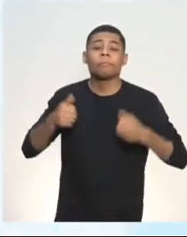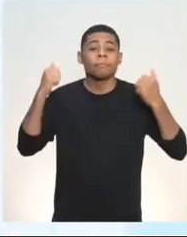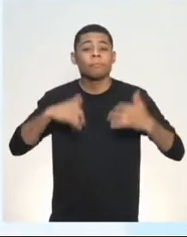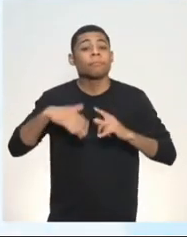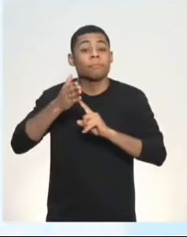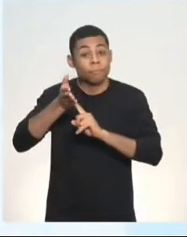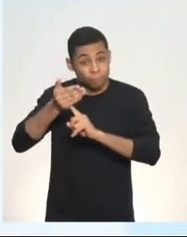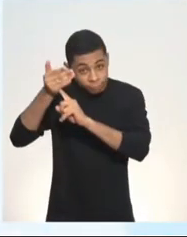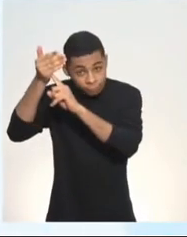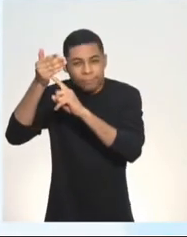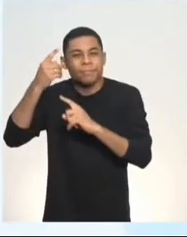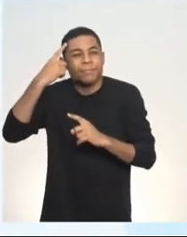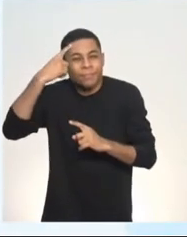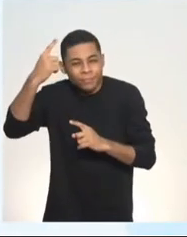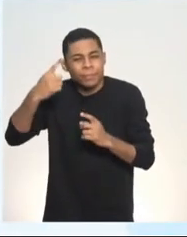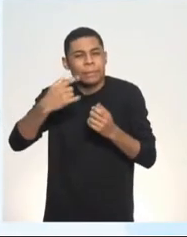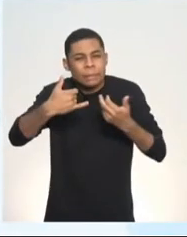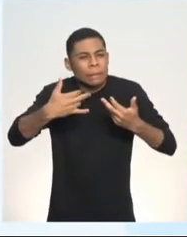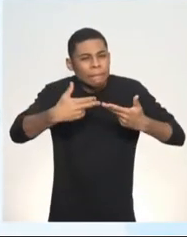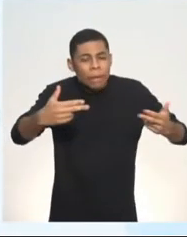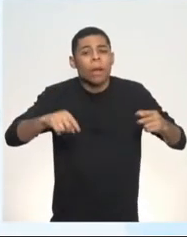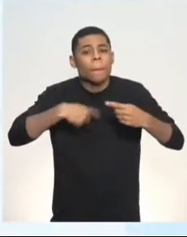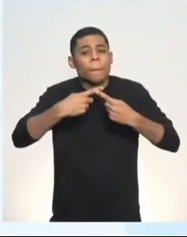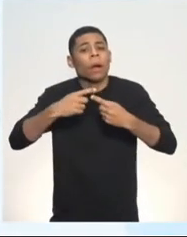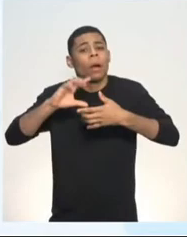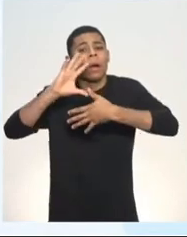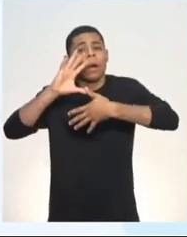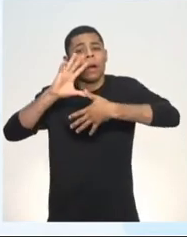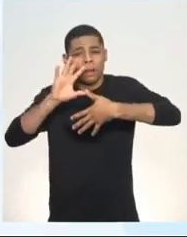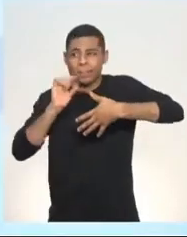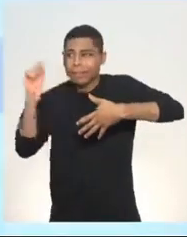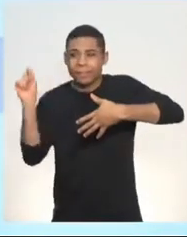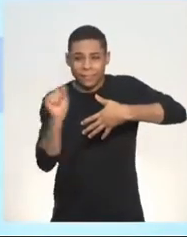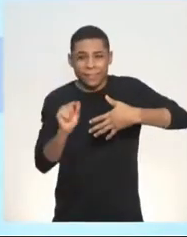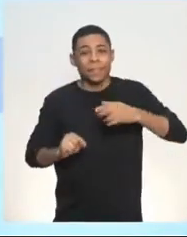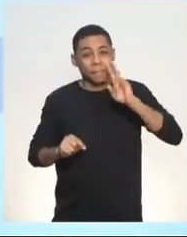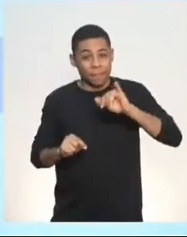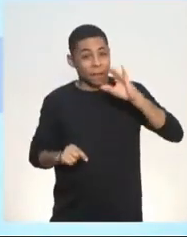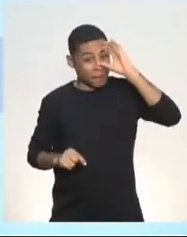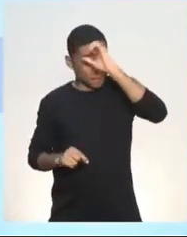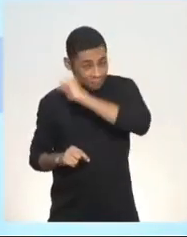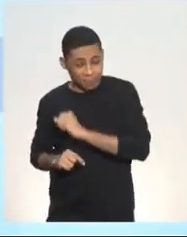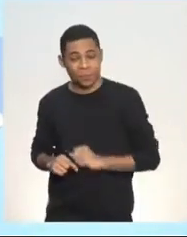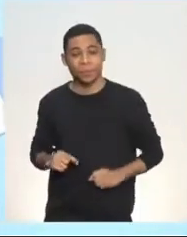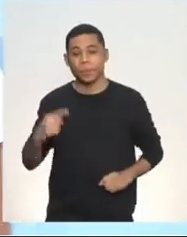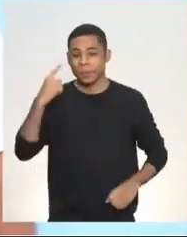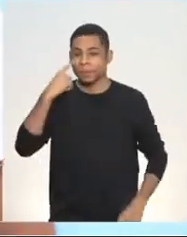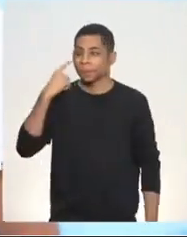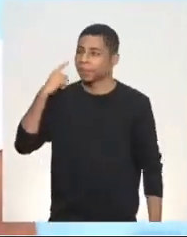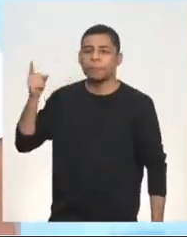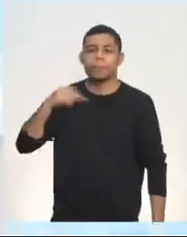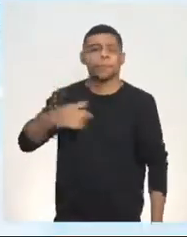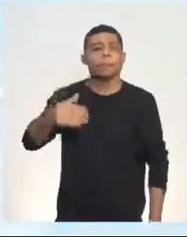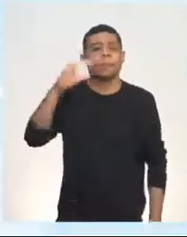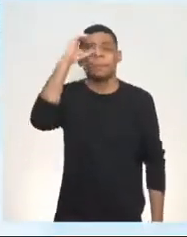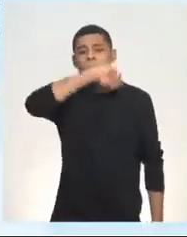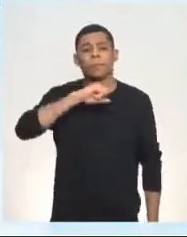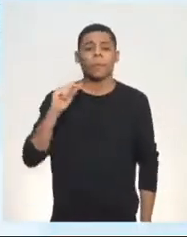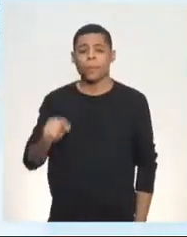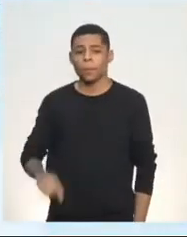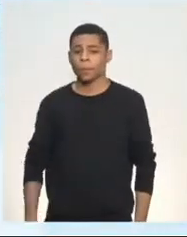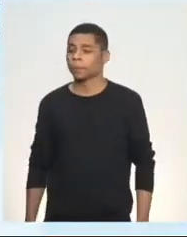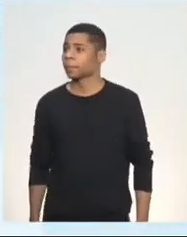e cartografia. Então, vai ser uma revisão da habilidade, né? Pode colocar aí na tela já, a habilidade que nós vamos ver